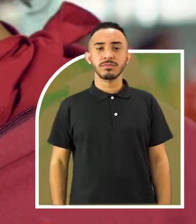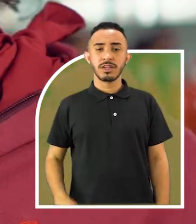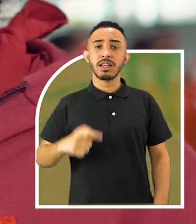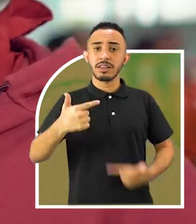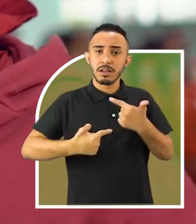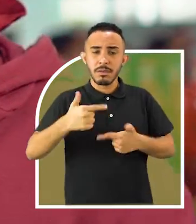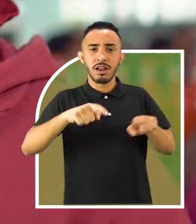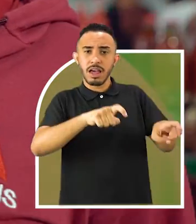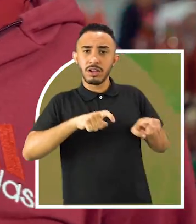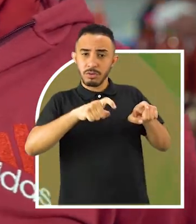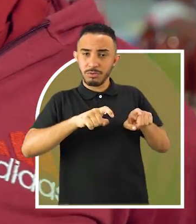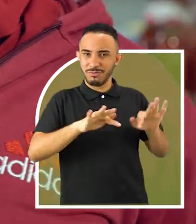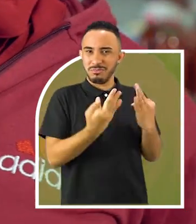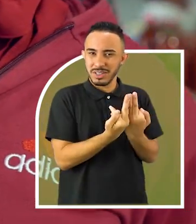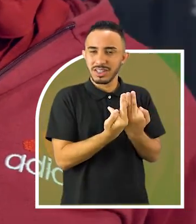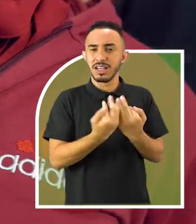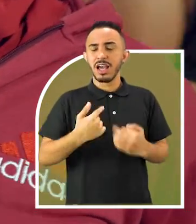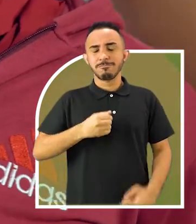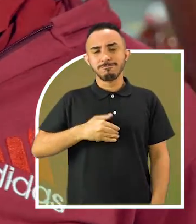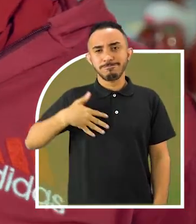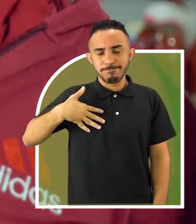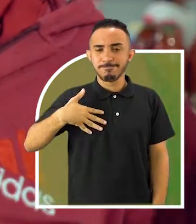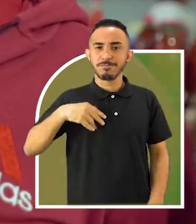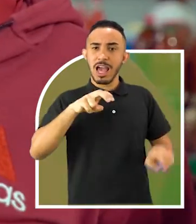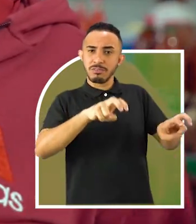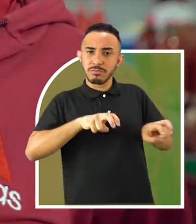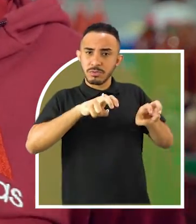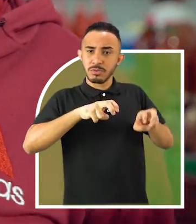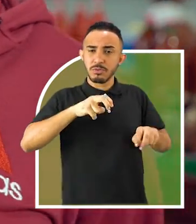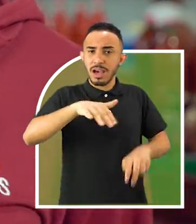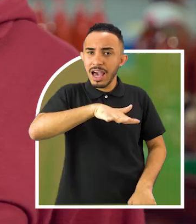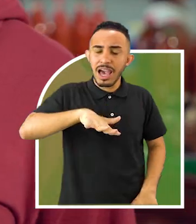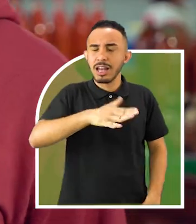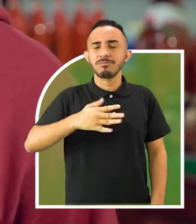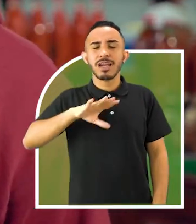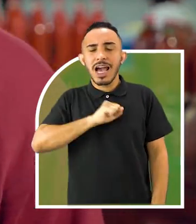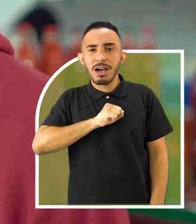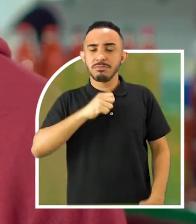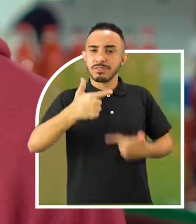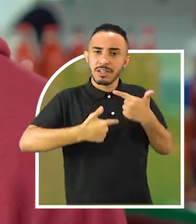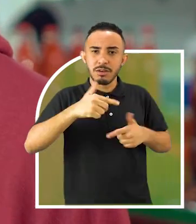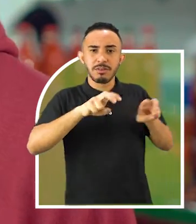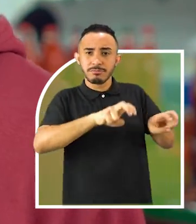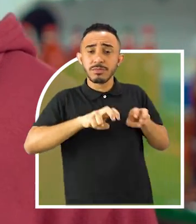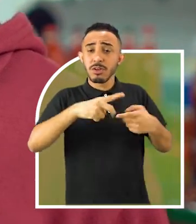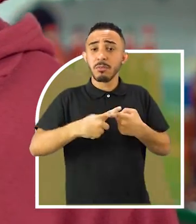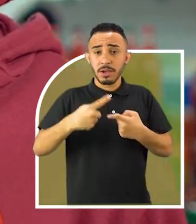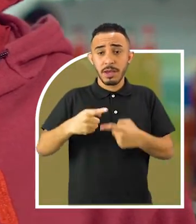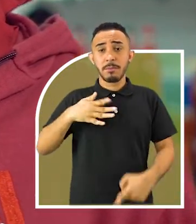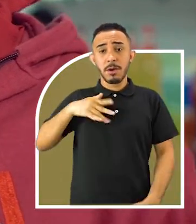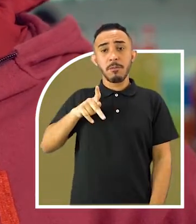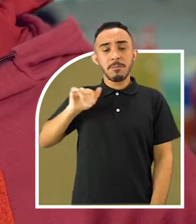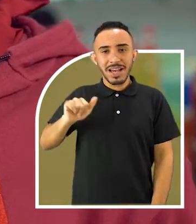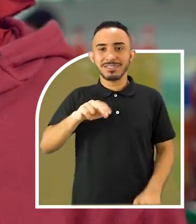agricultura familiar. Gratificante a gente ser agricultor, porque eu sou honrada em ser agricultora, porque eu sou filha de agricultor, nasci